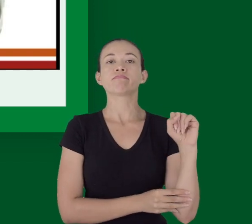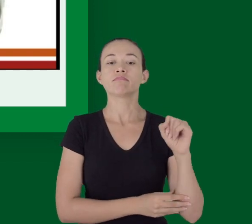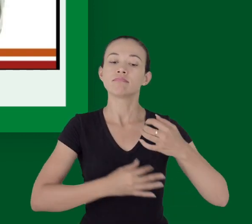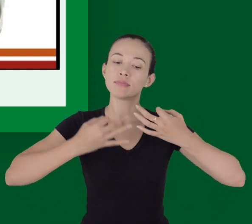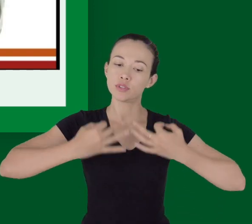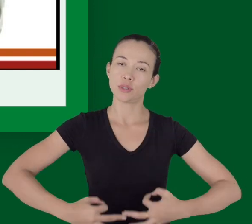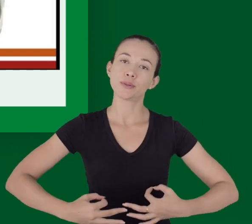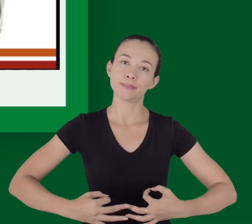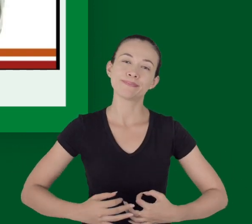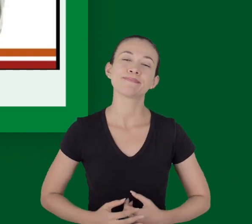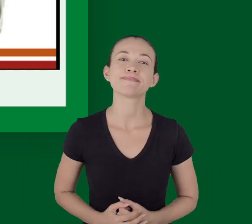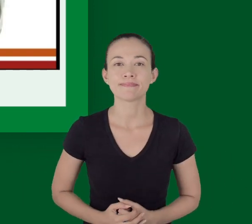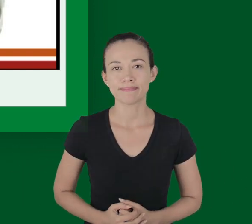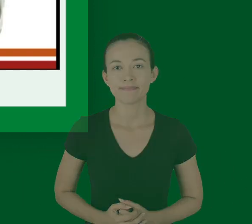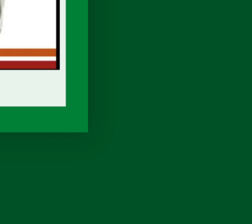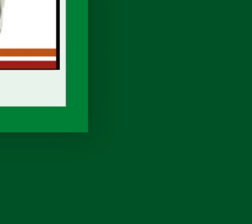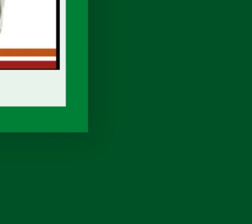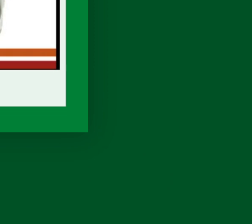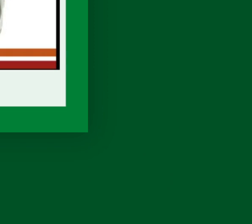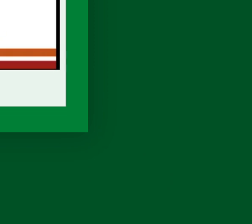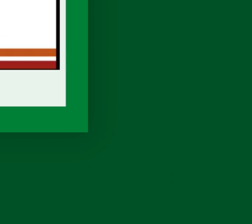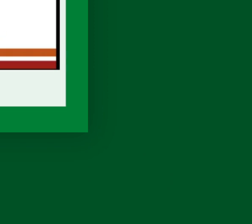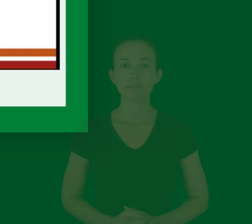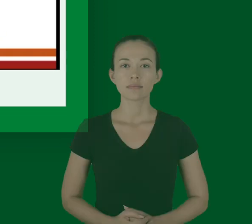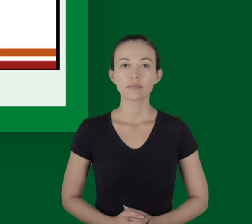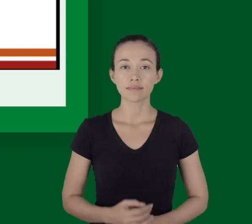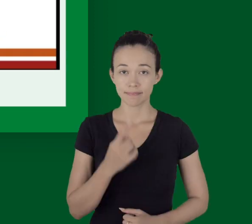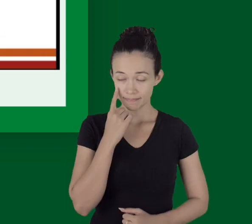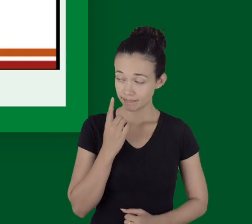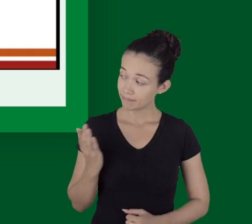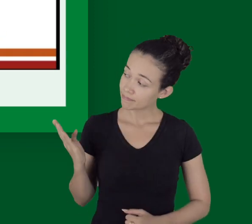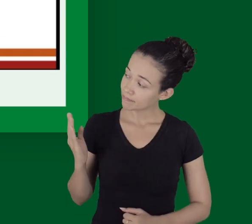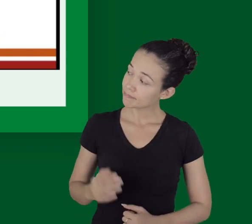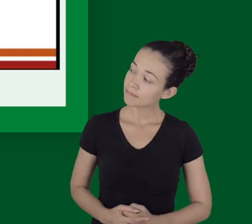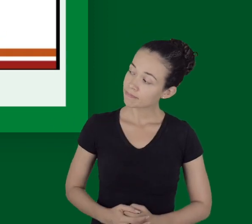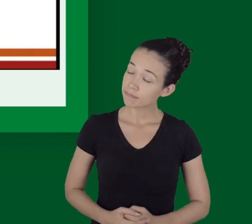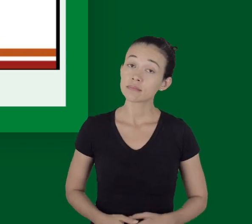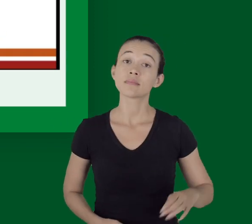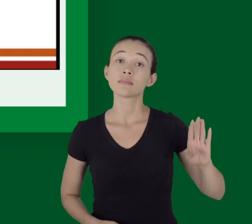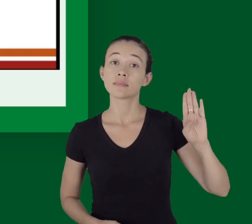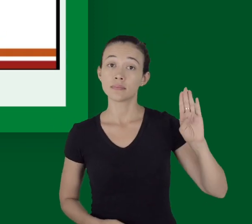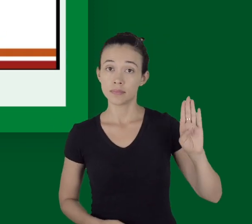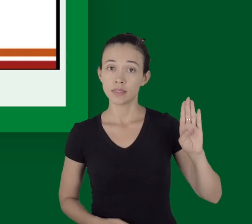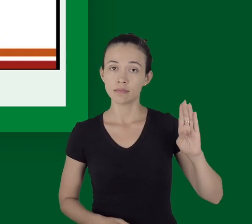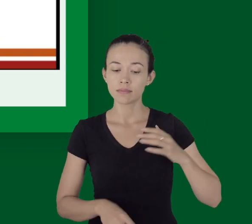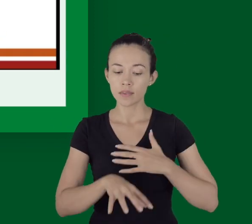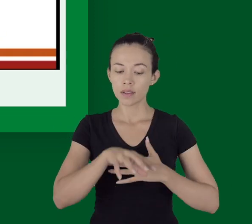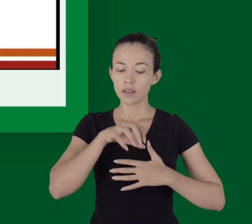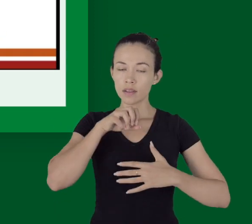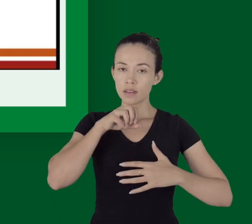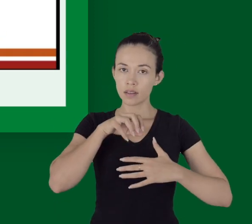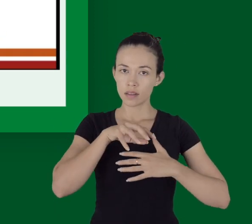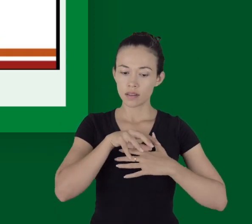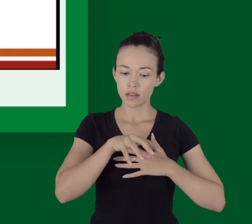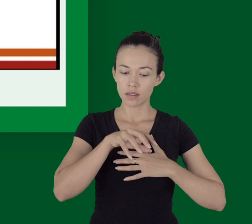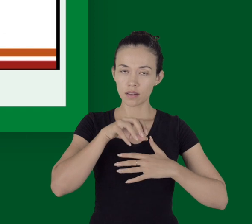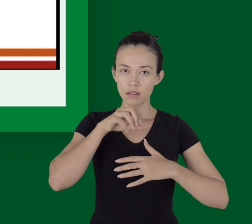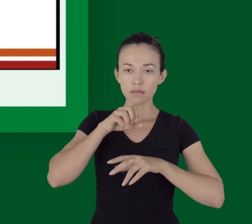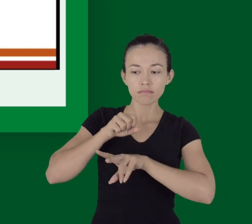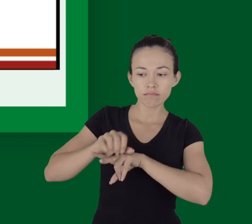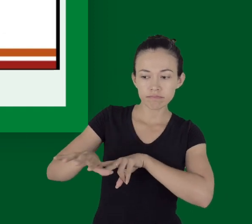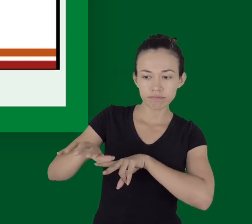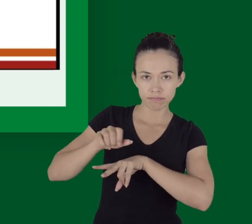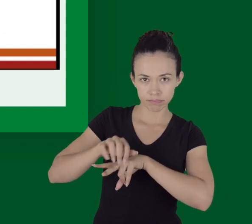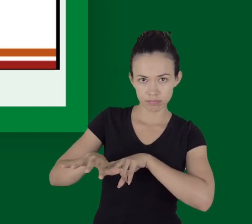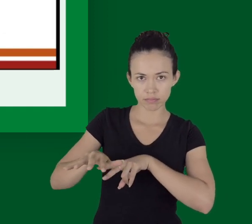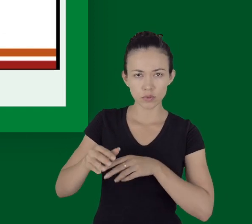cabeça fletida, rotacionada. Então, no briefing de respiração, ventilação, então, A de abertura da via